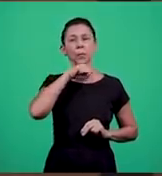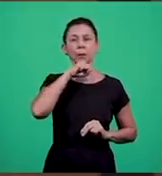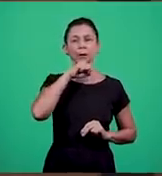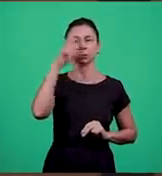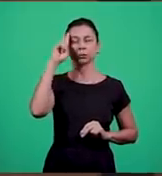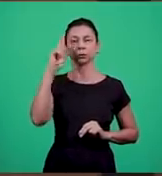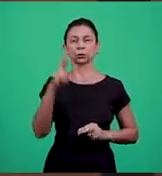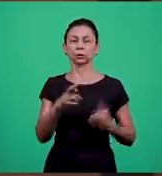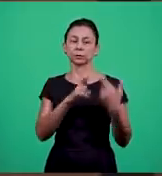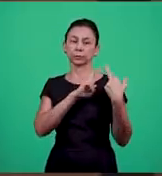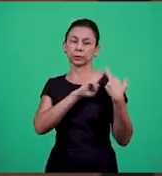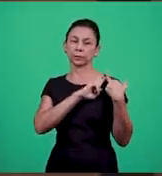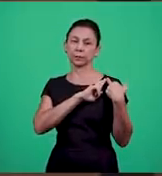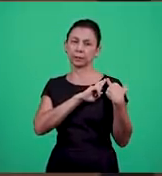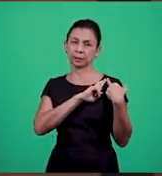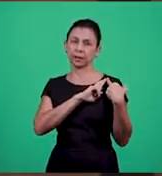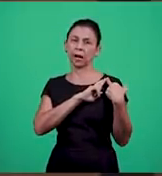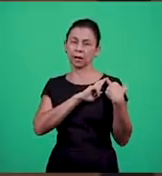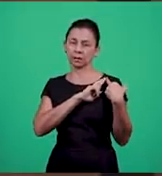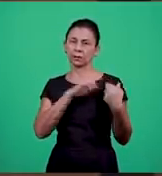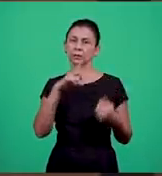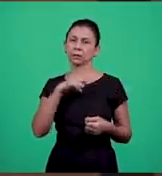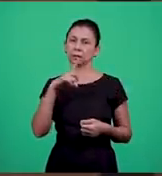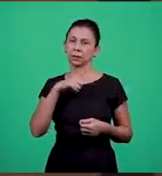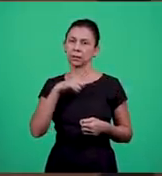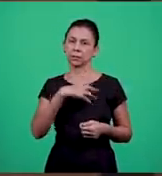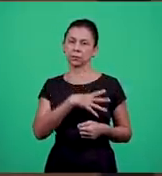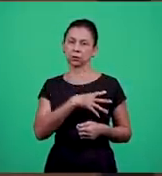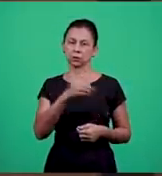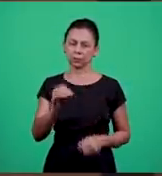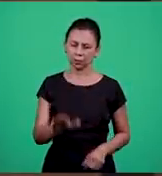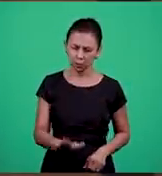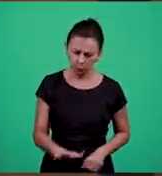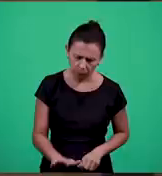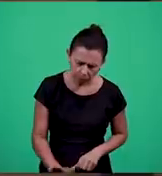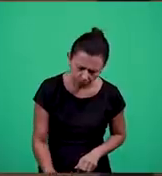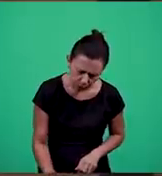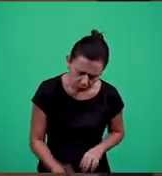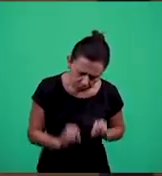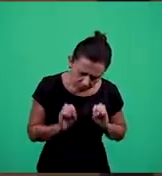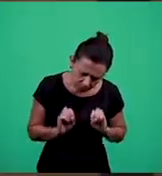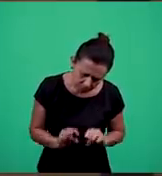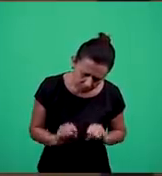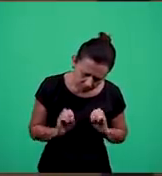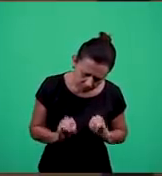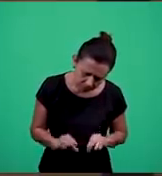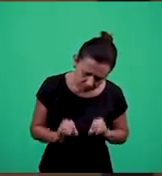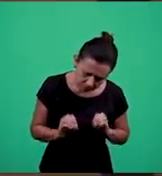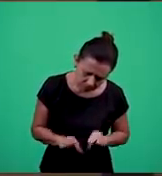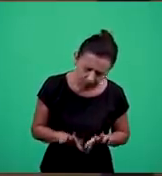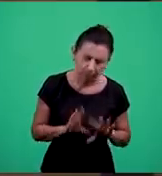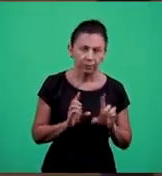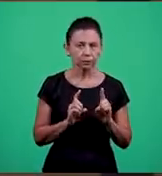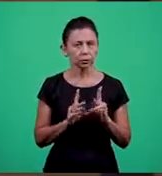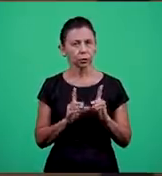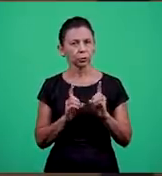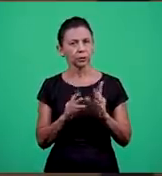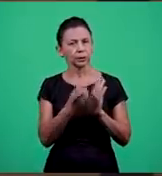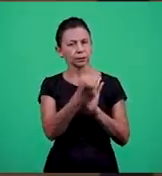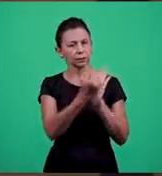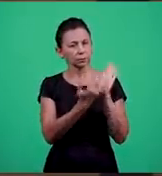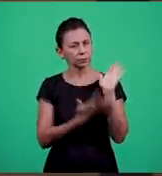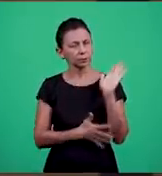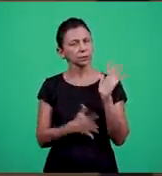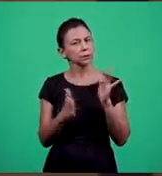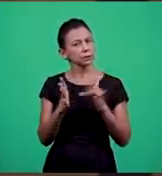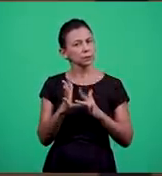a responsabilidade de ensinar aos nossos filhos, ainda muito pequenos, a prática da doutrina